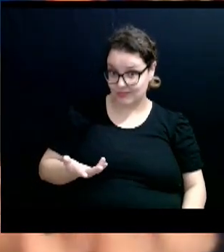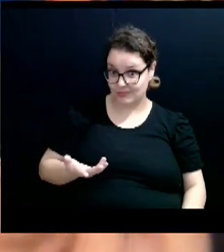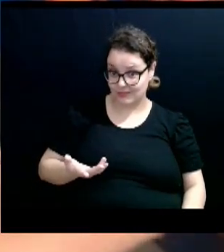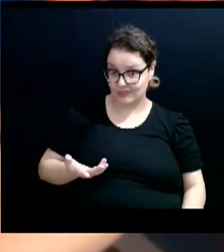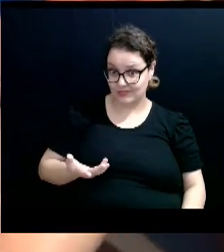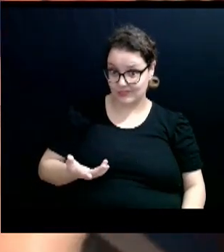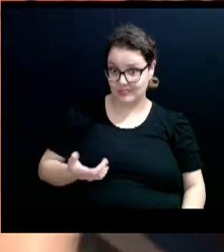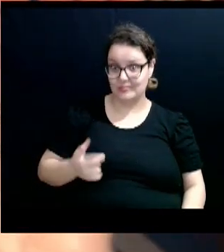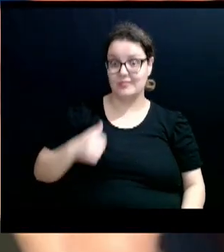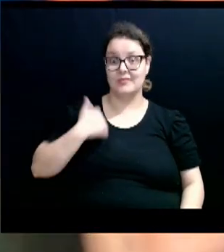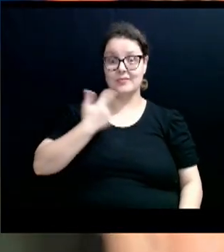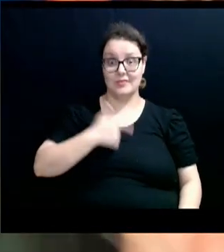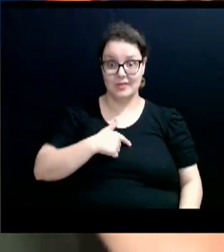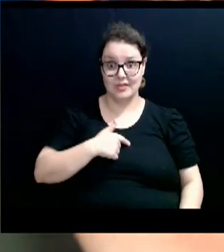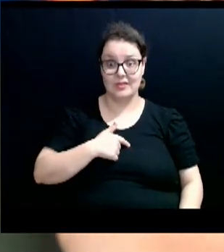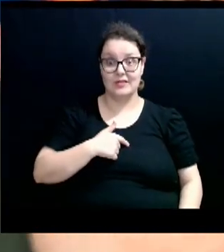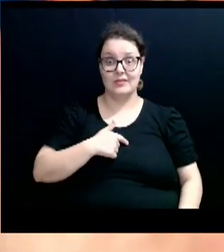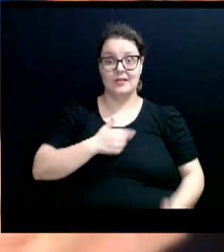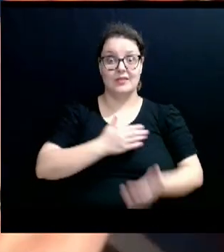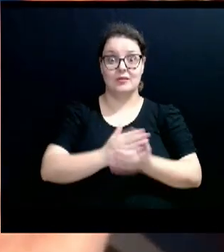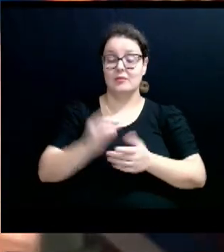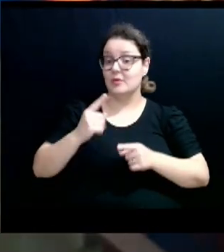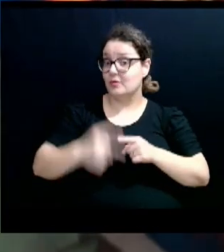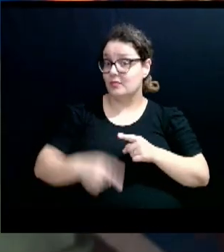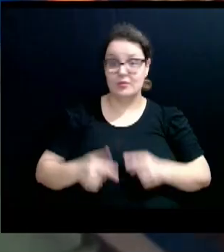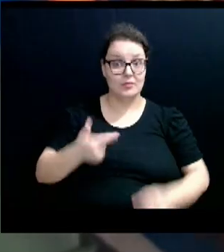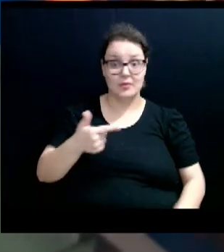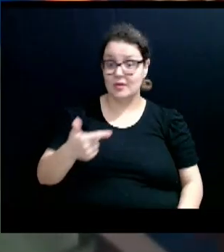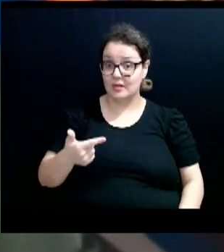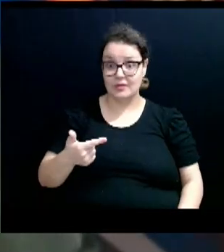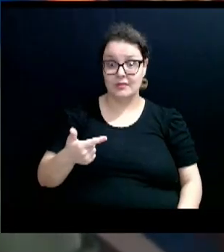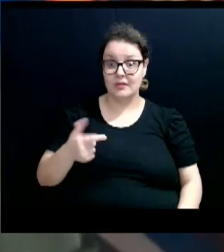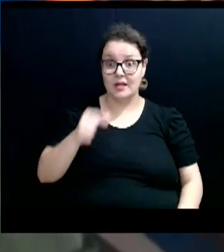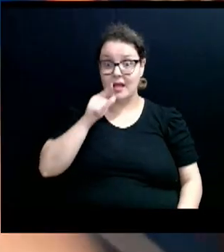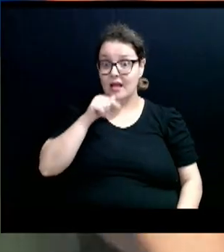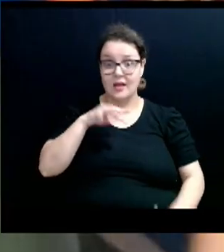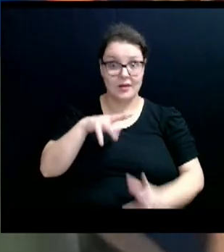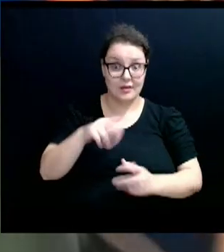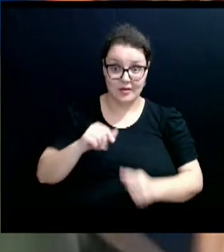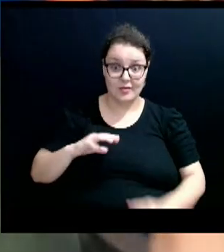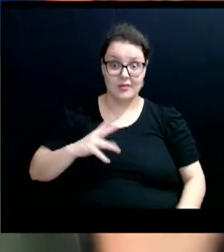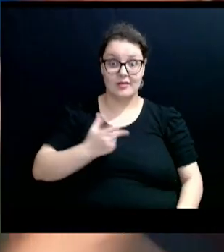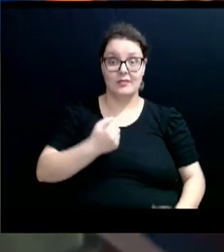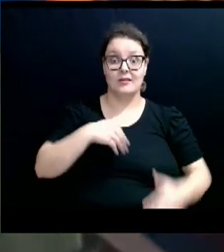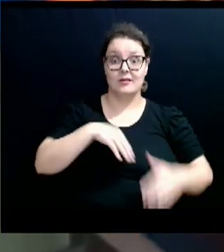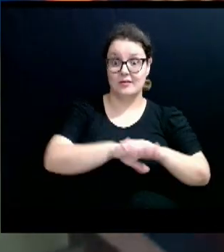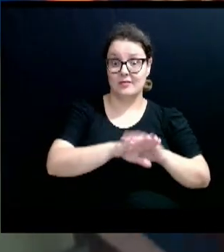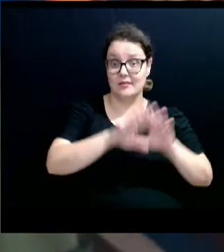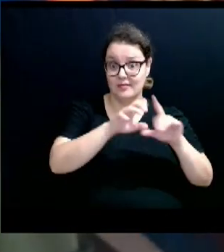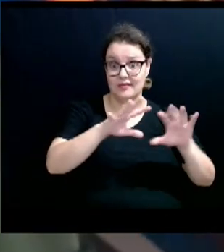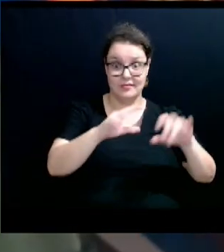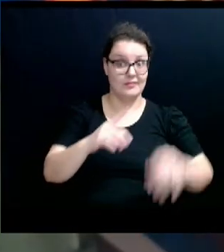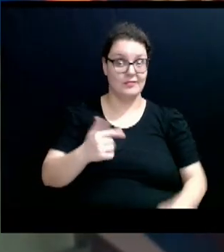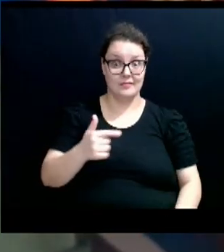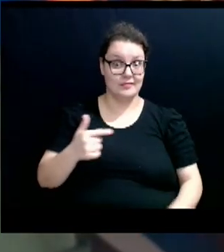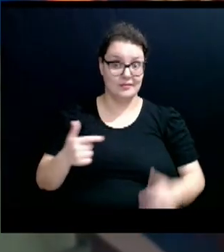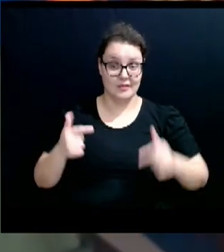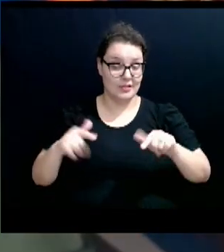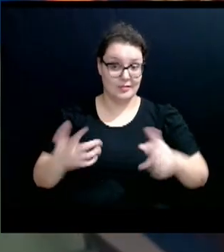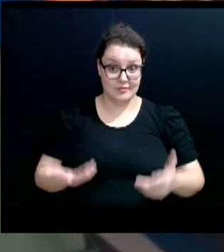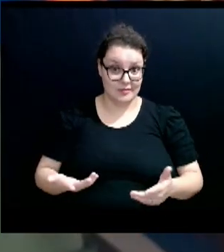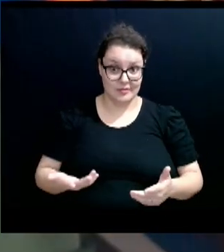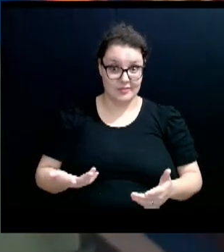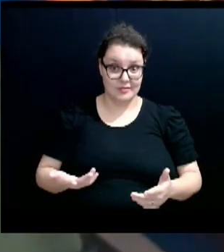começar a imprimir porque não vai ter água no planeta para a gente salvar tudo na nuvem e nem espaço, de repente, num futuro mais